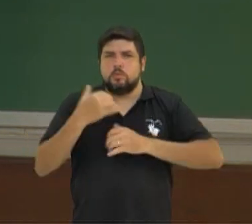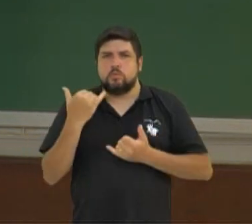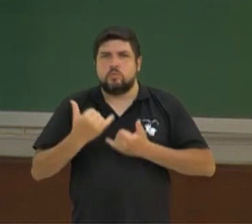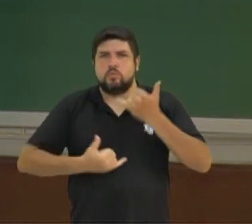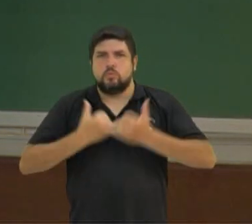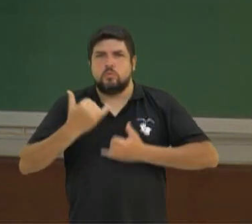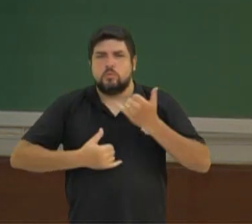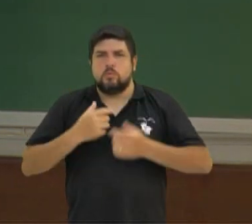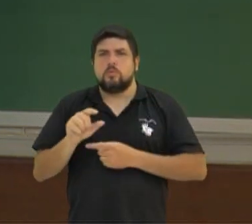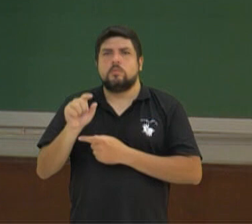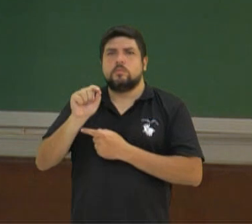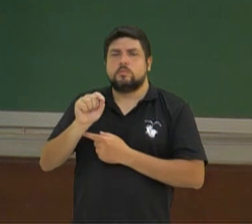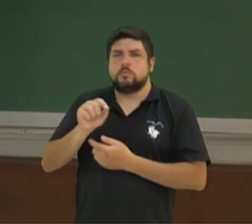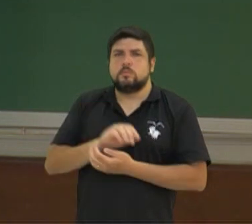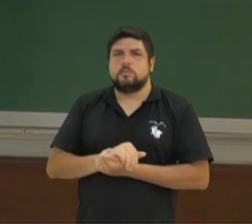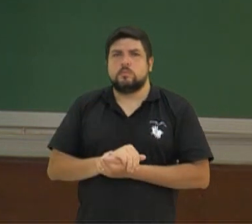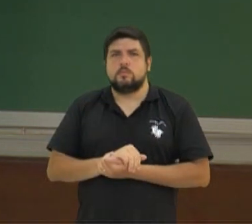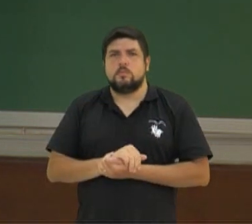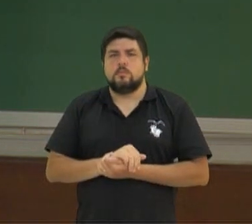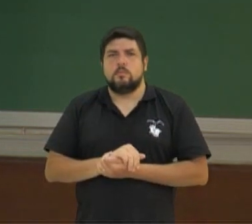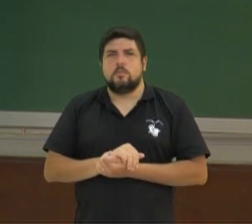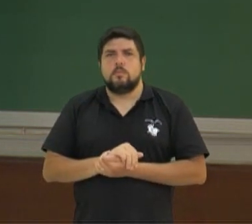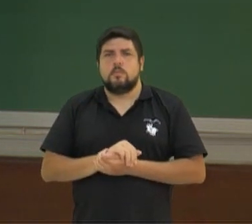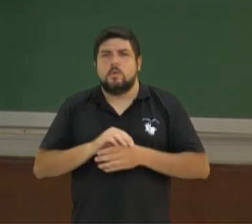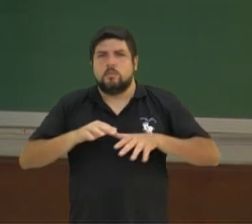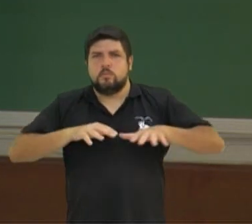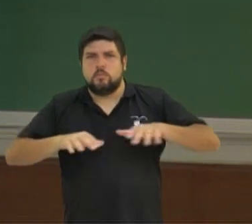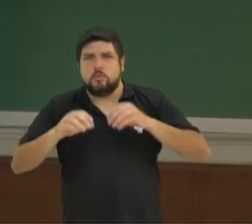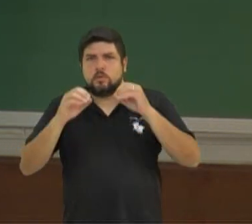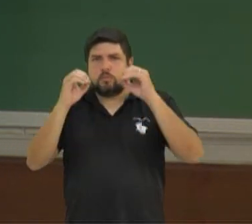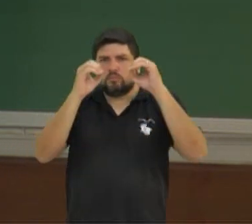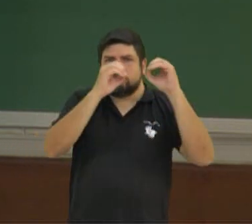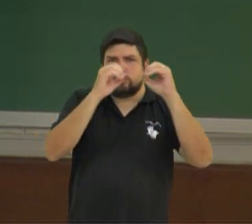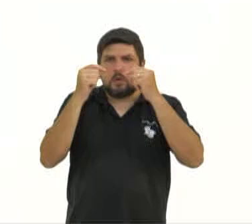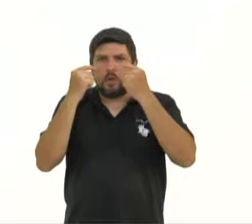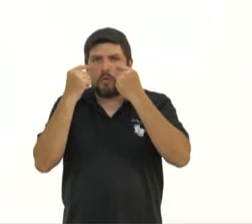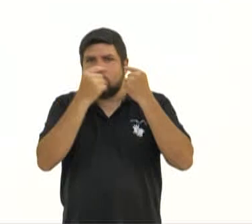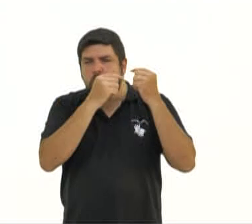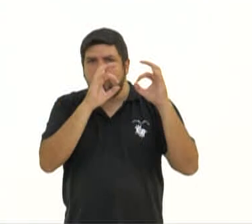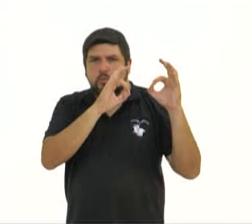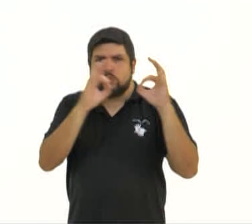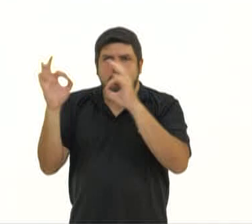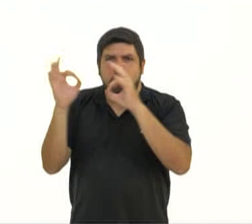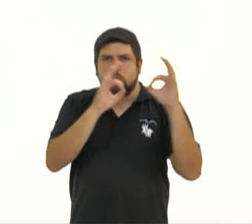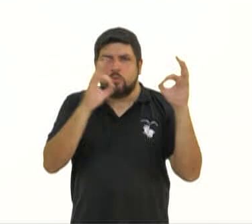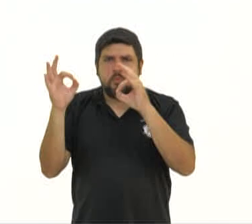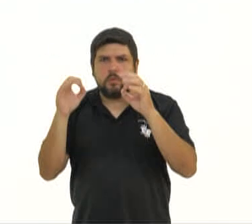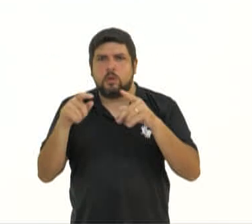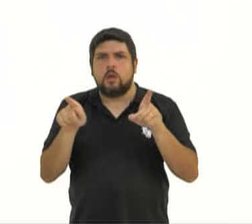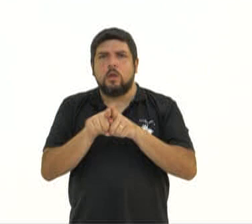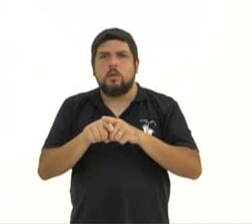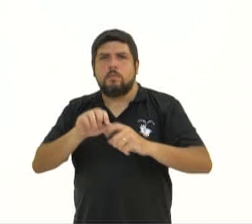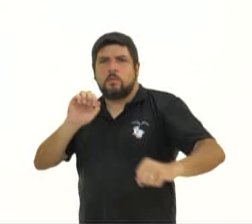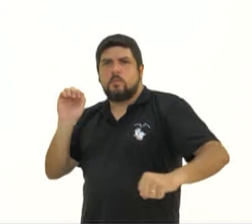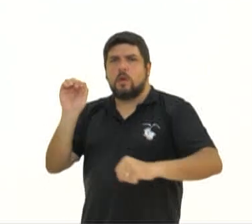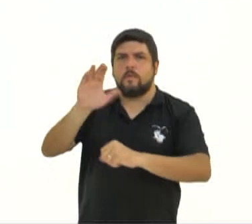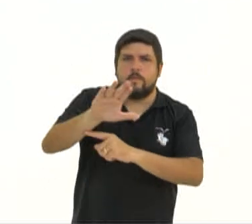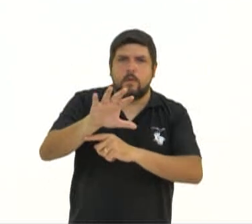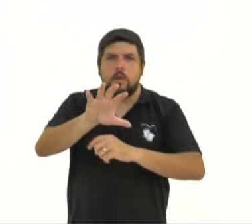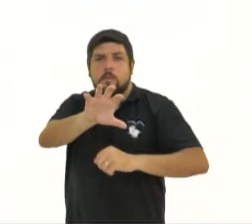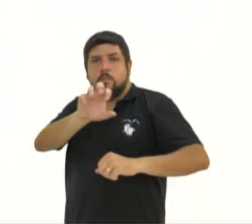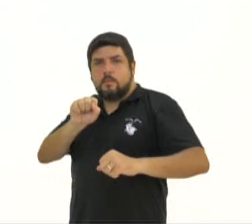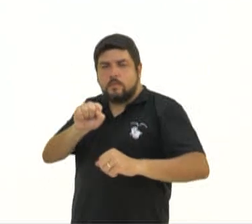para a prática do badminton é coordenação óculo-manual, habilidade de lançar e pegar, estabilidade